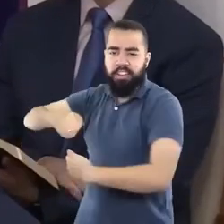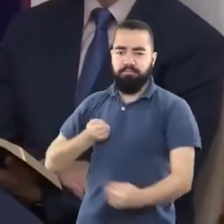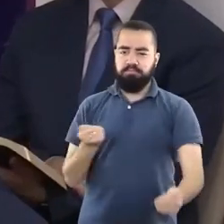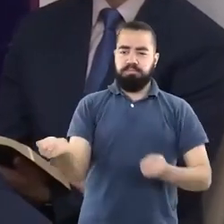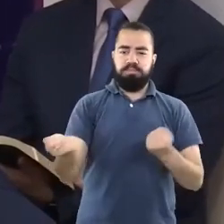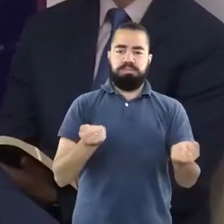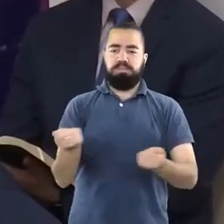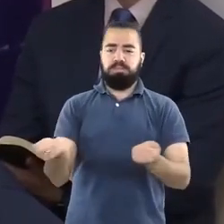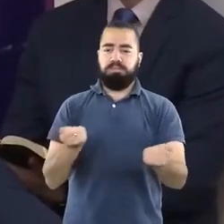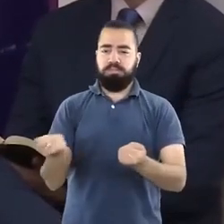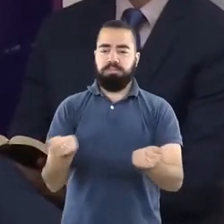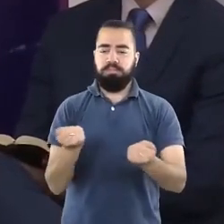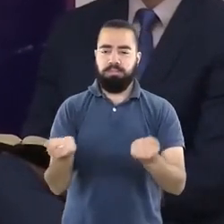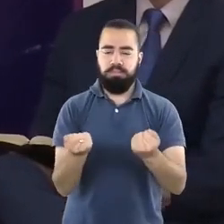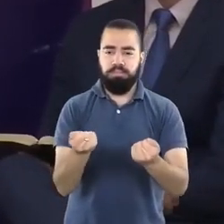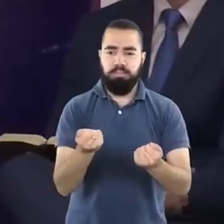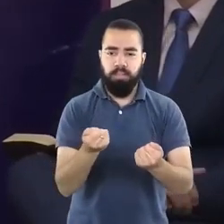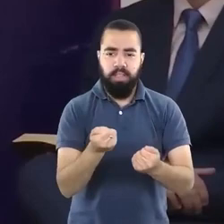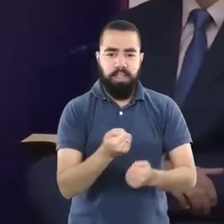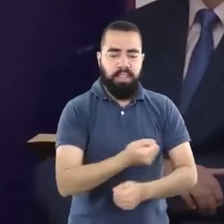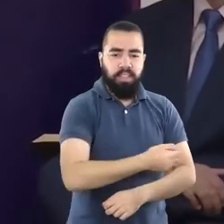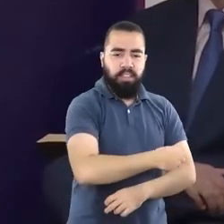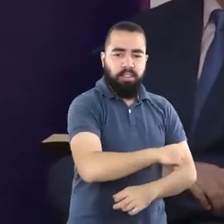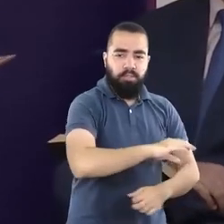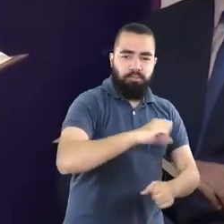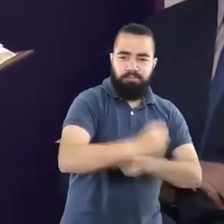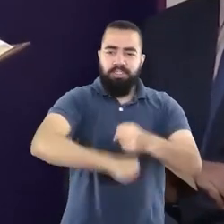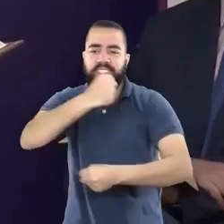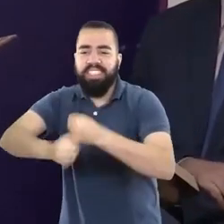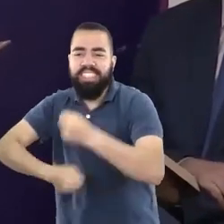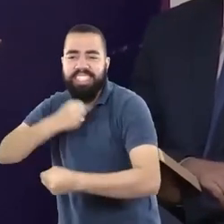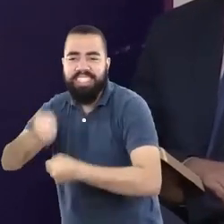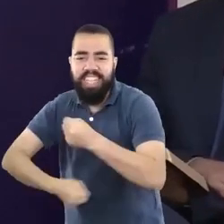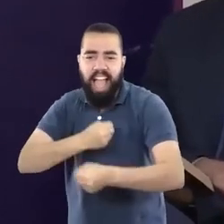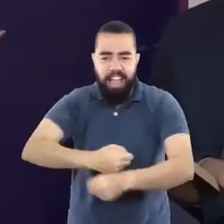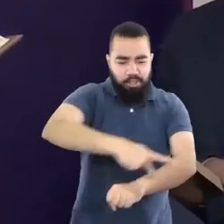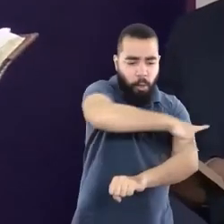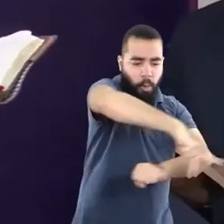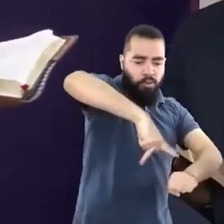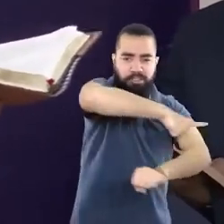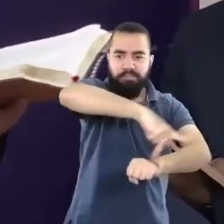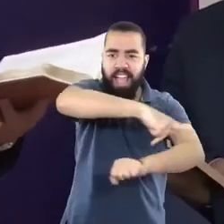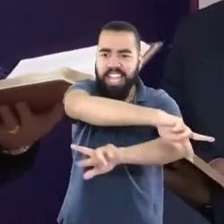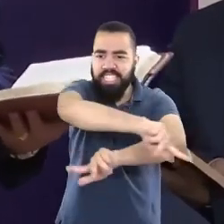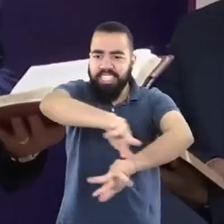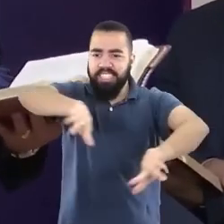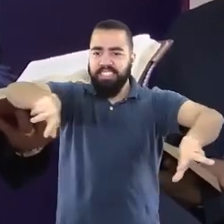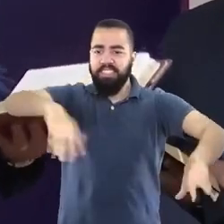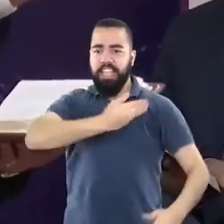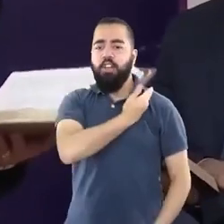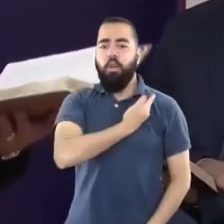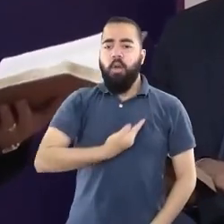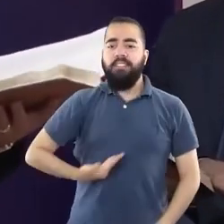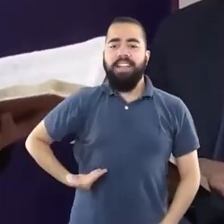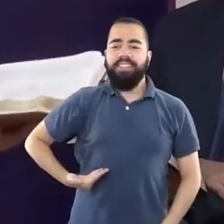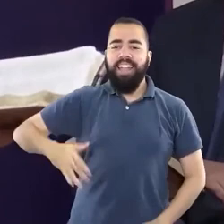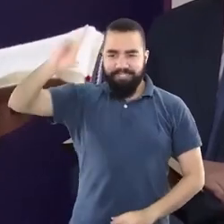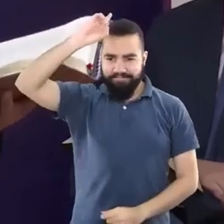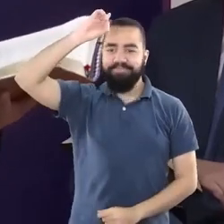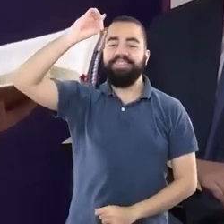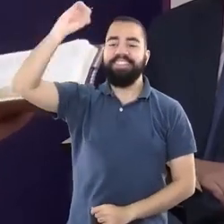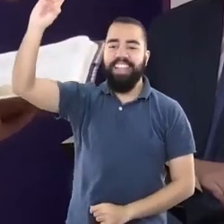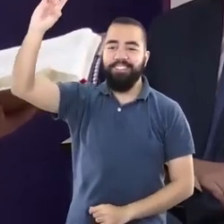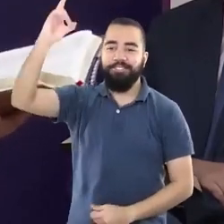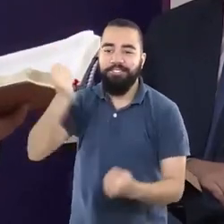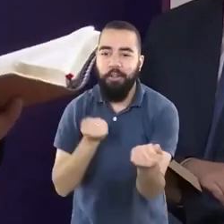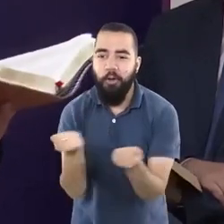ano. O seu Deus dirige as nações da terra. O seu Deus tem controle sobre a sua vida. O seu Deus tudo pode. E essa é uma